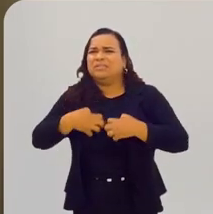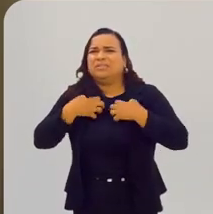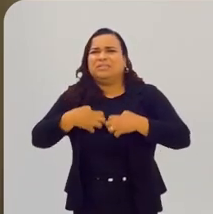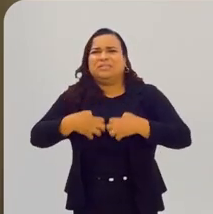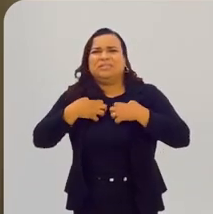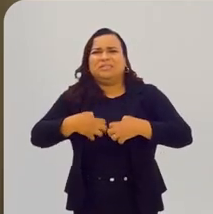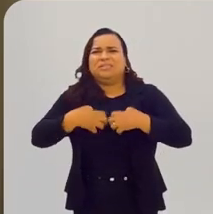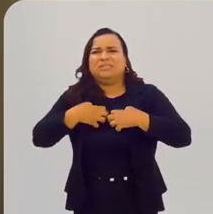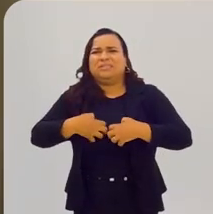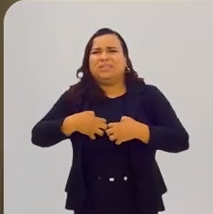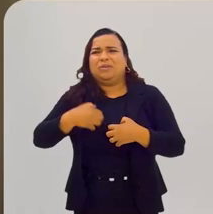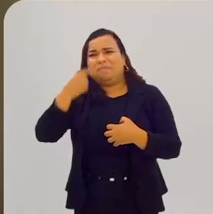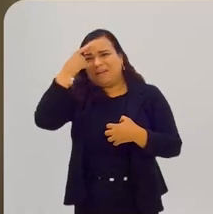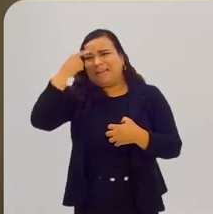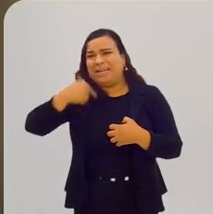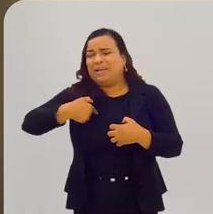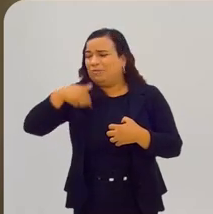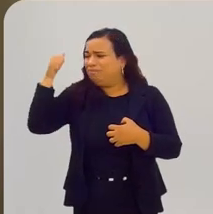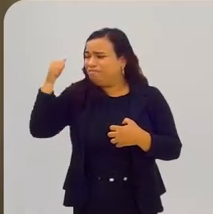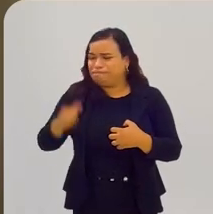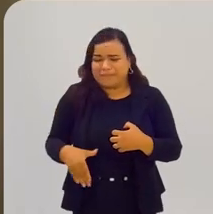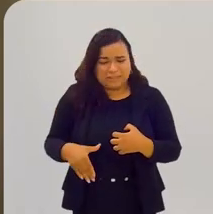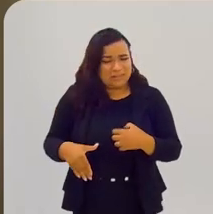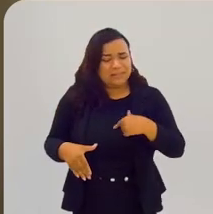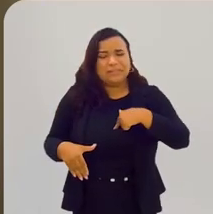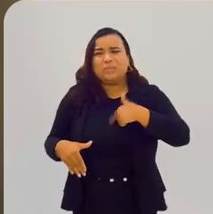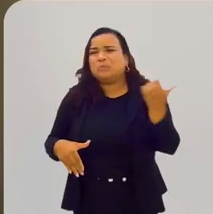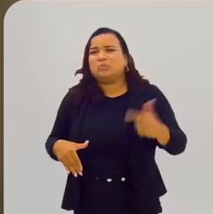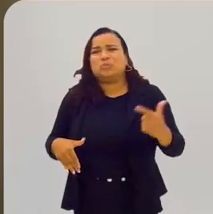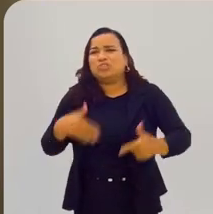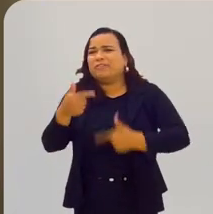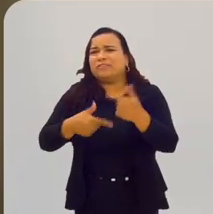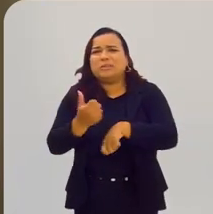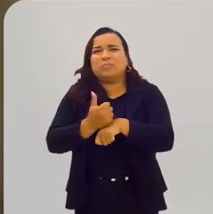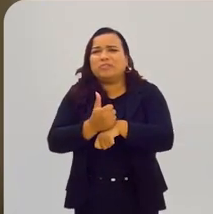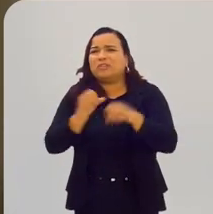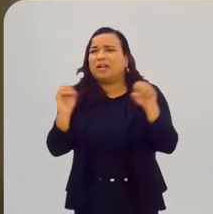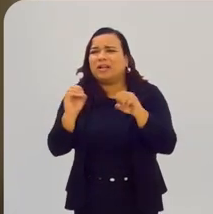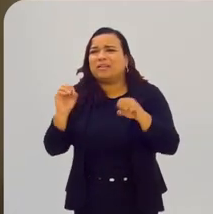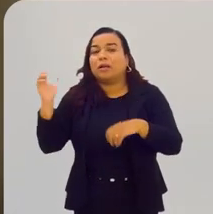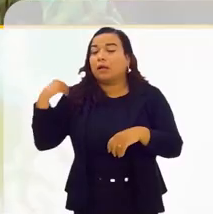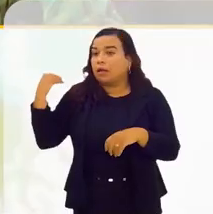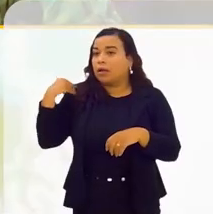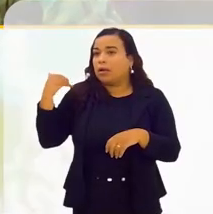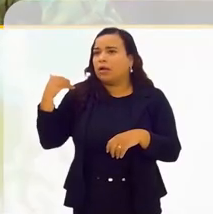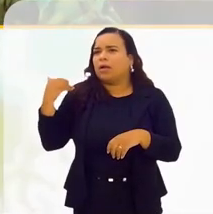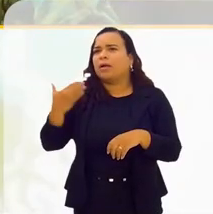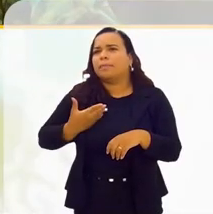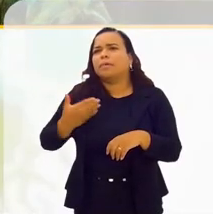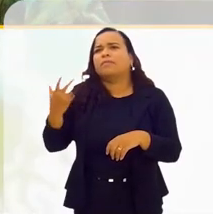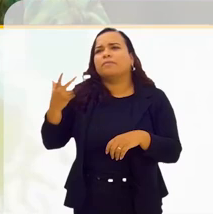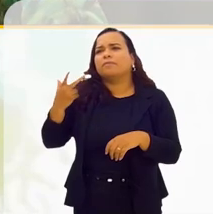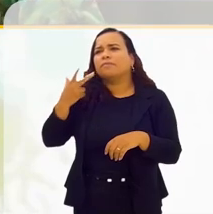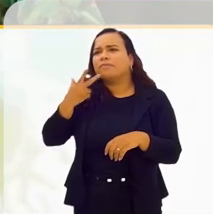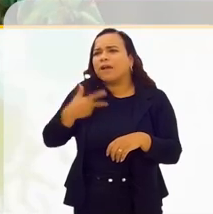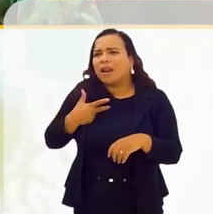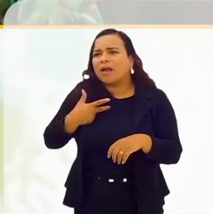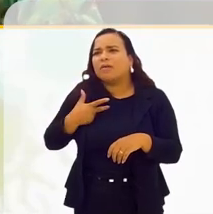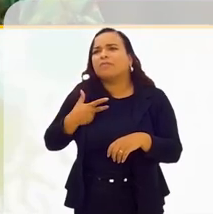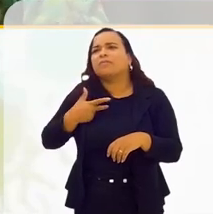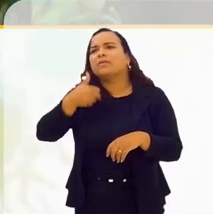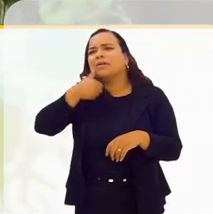dava uma atenção que eu achava que não era nada achava que não tinha função nenhuma e uma amiga minha falava Rafael vai